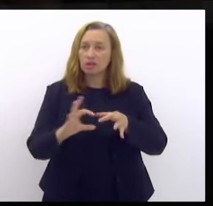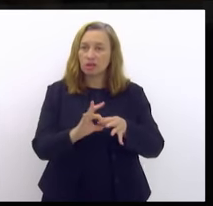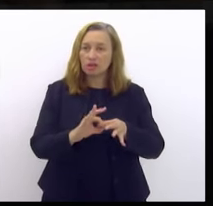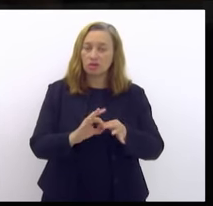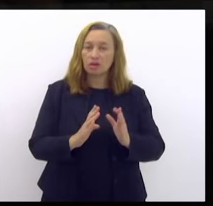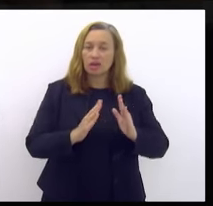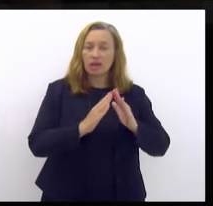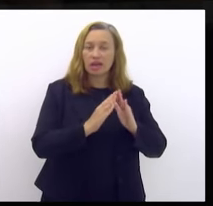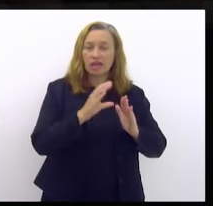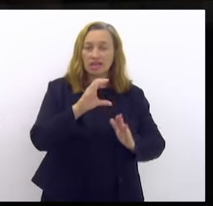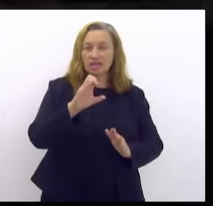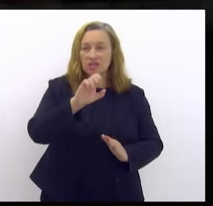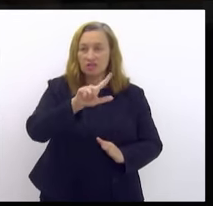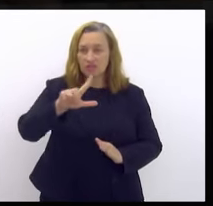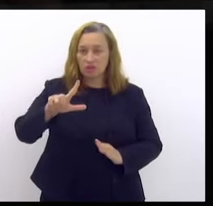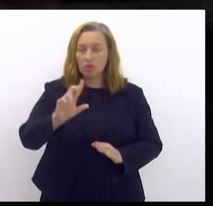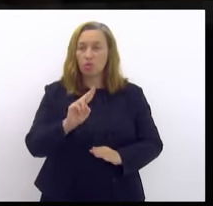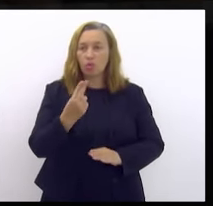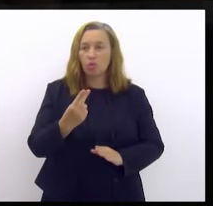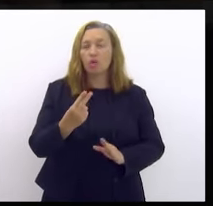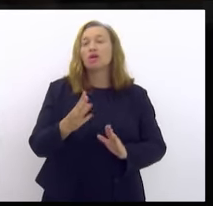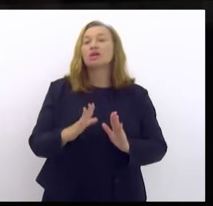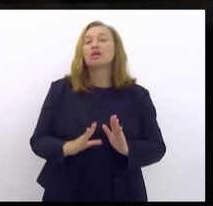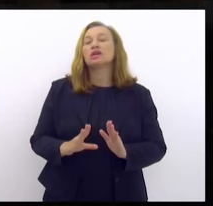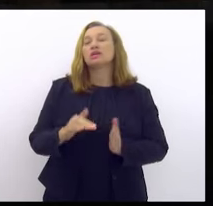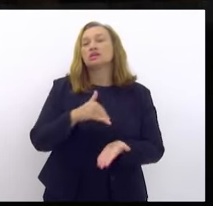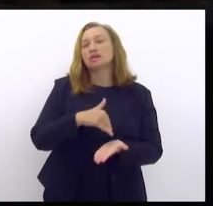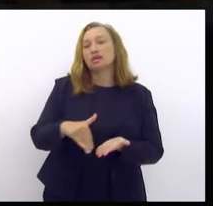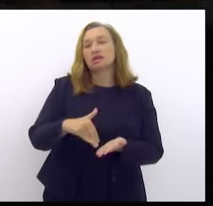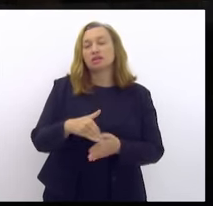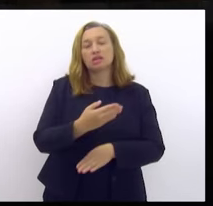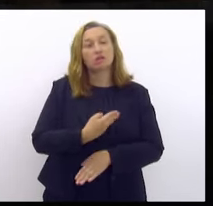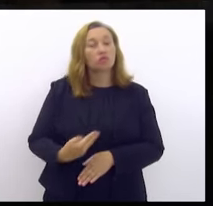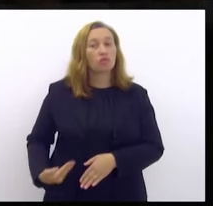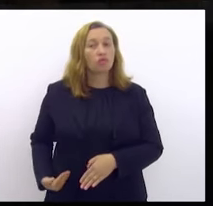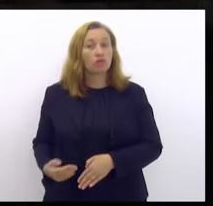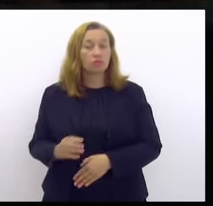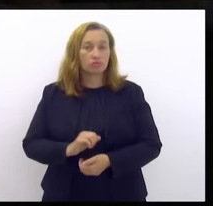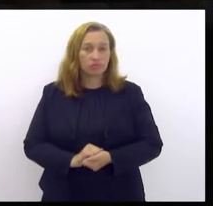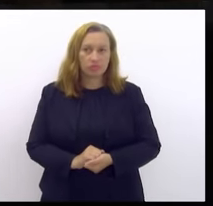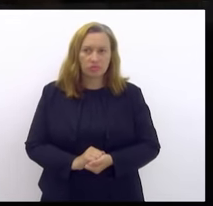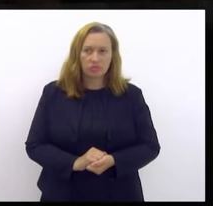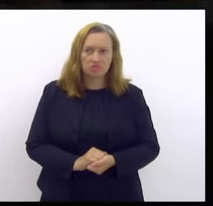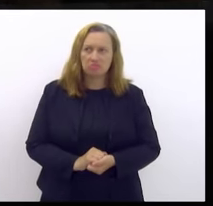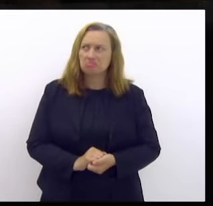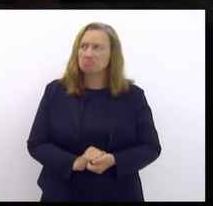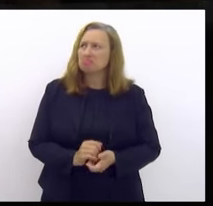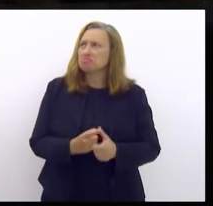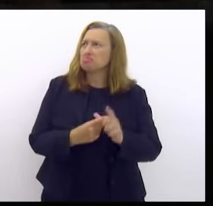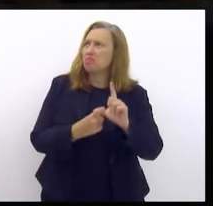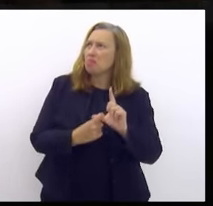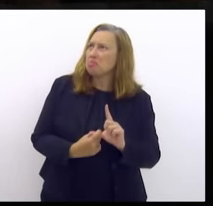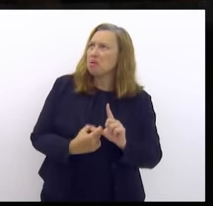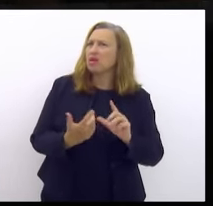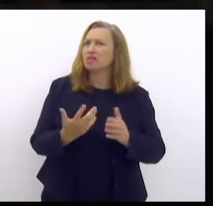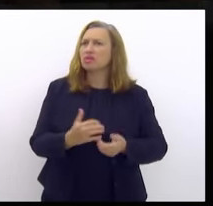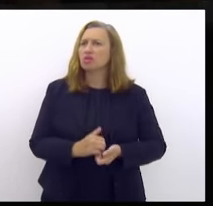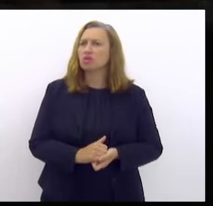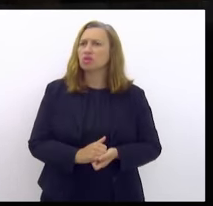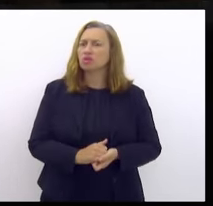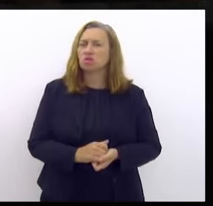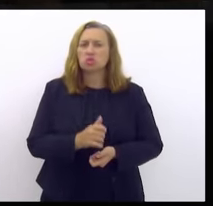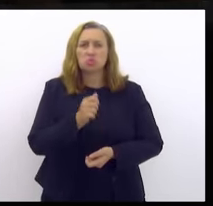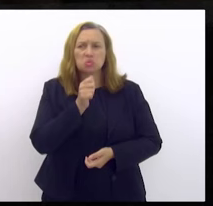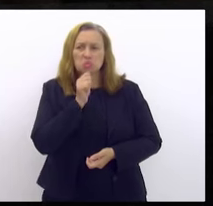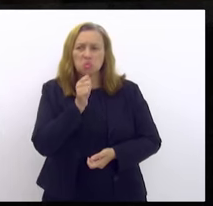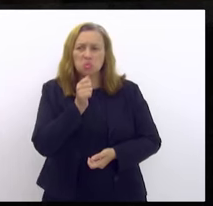Casa Civil ou à Secretaria de Governo. Uma representação não dependeria de